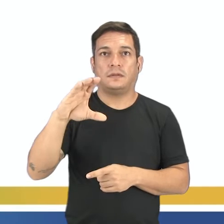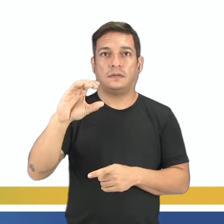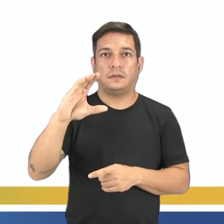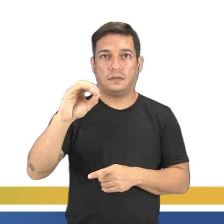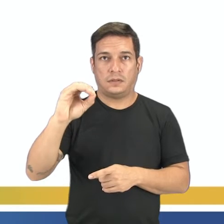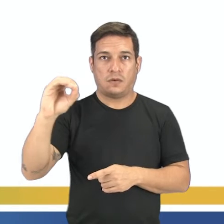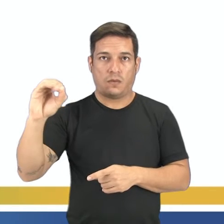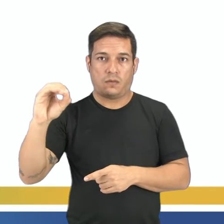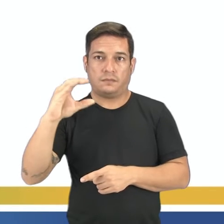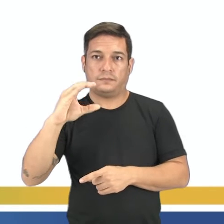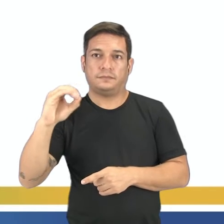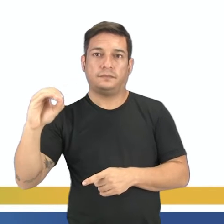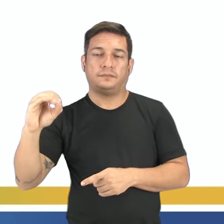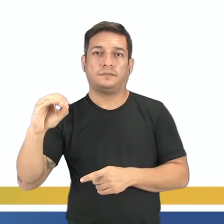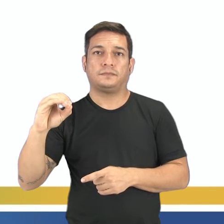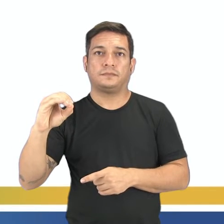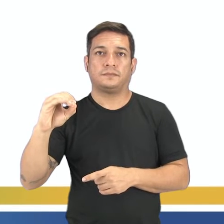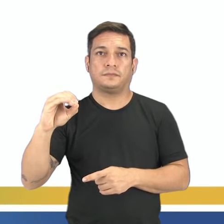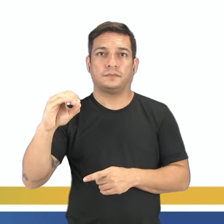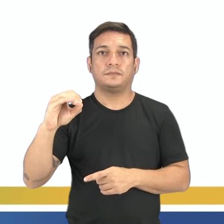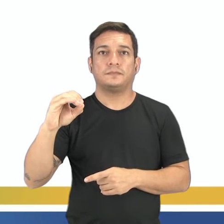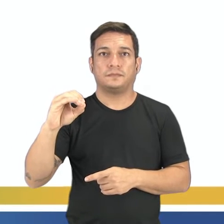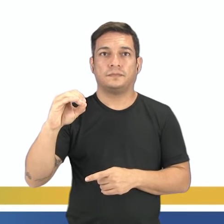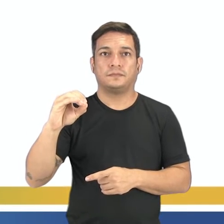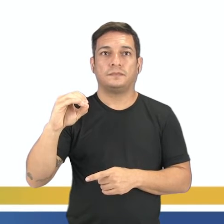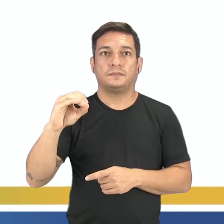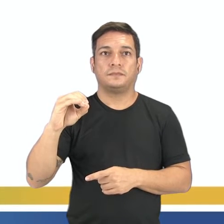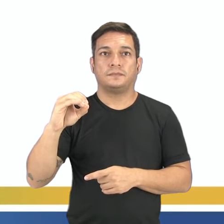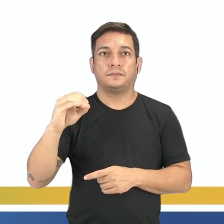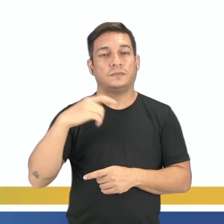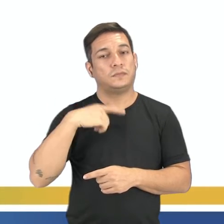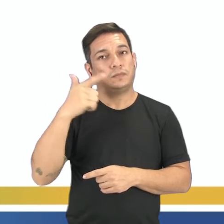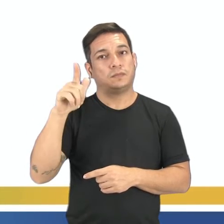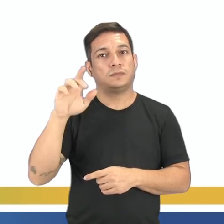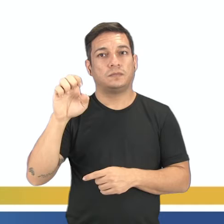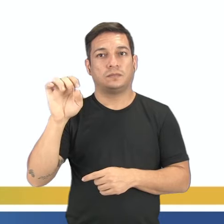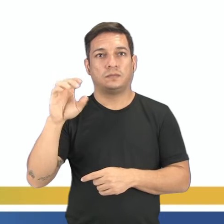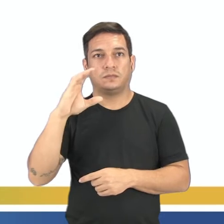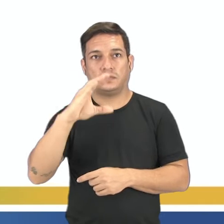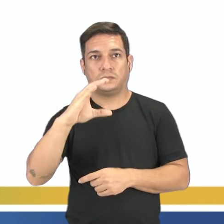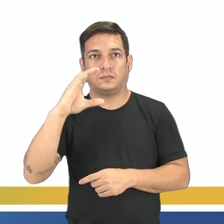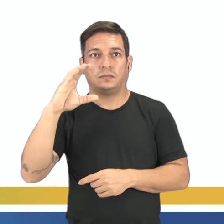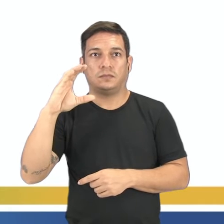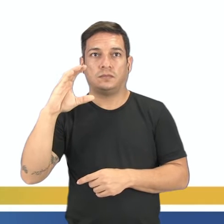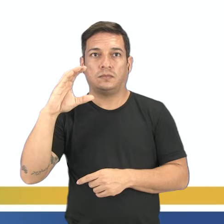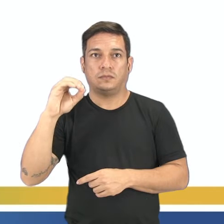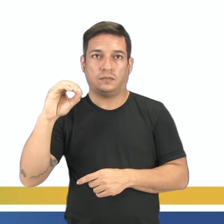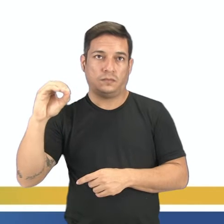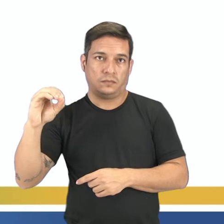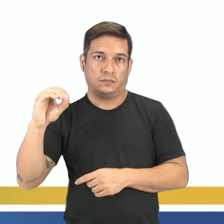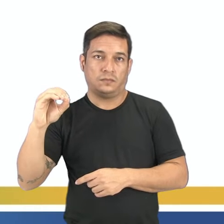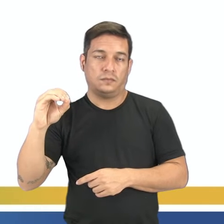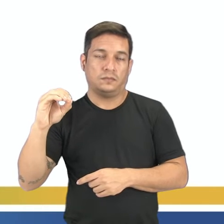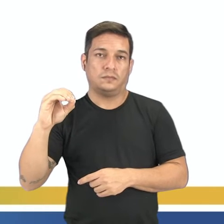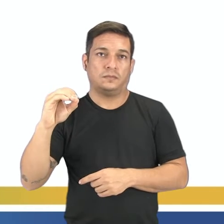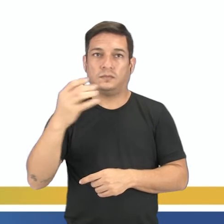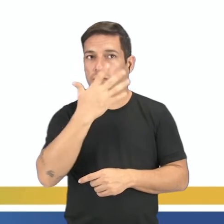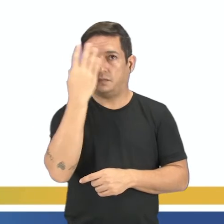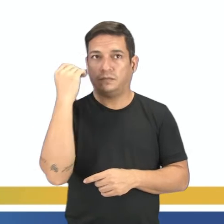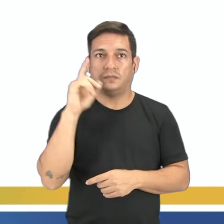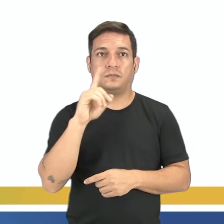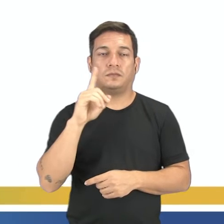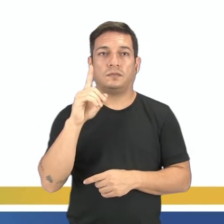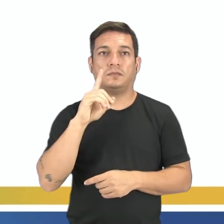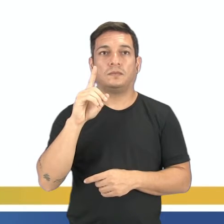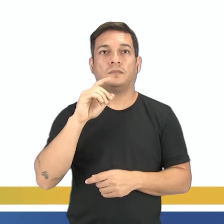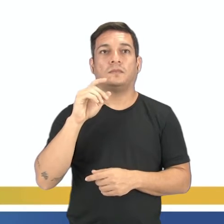COO, produzido, né, a partir de outro éster, CO2. Ó, não esqueça da